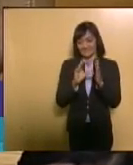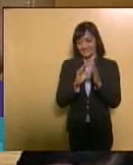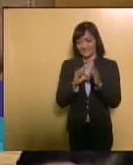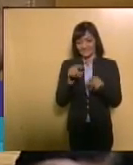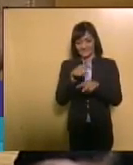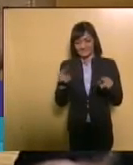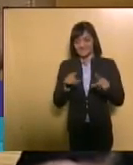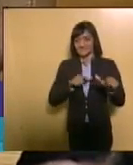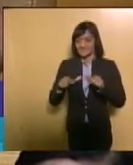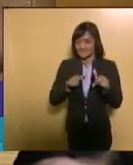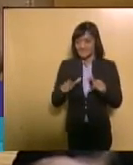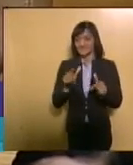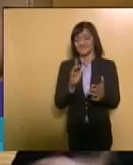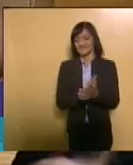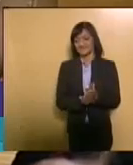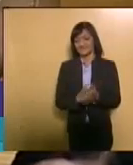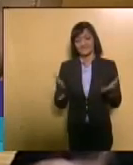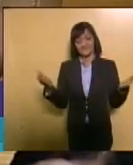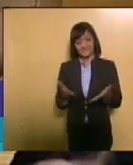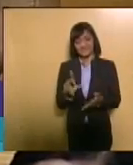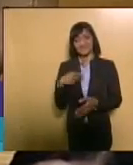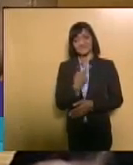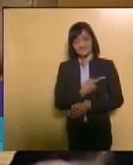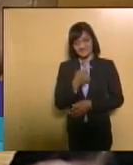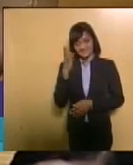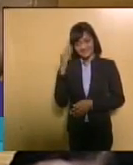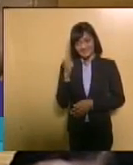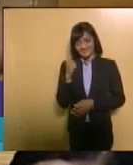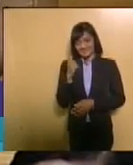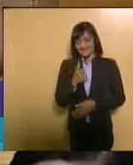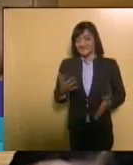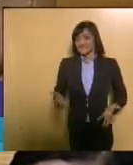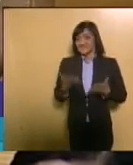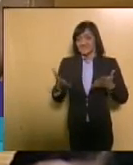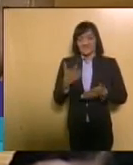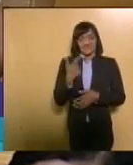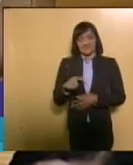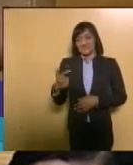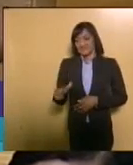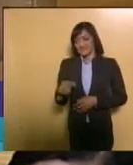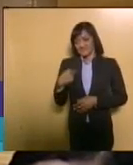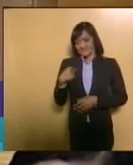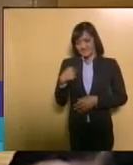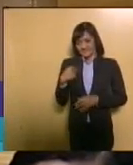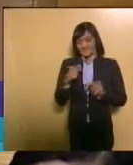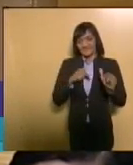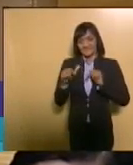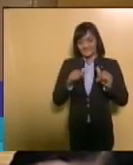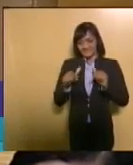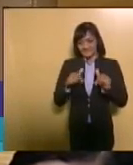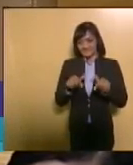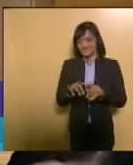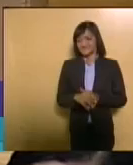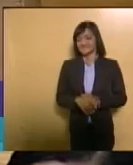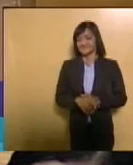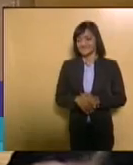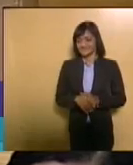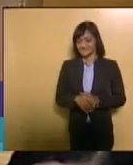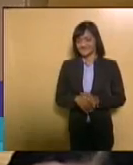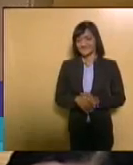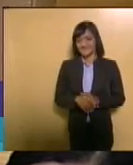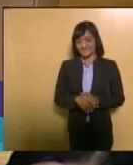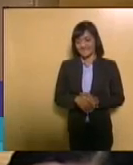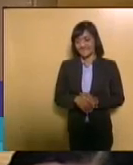vivem trabalhando lá e hoje a gente sabe que a gente não tem incentivo nenhum eu mesmo trabalho tem um trabalho que eu acho